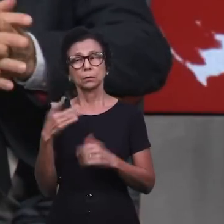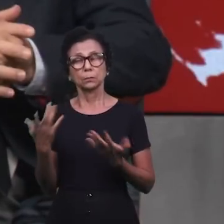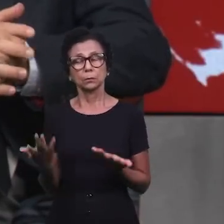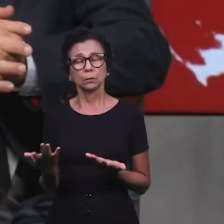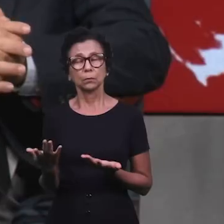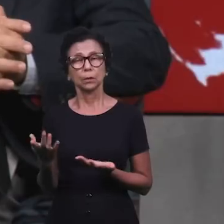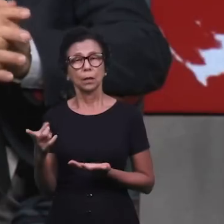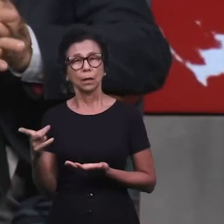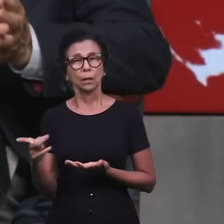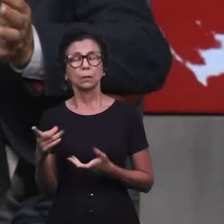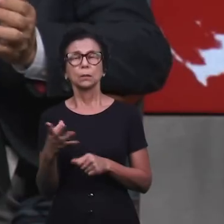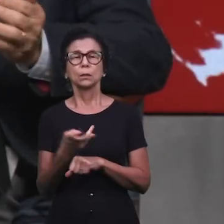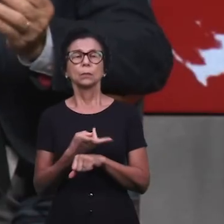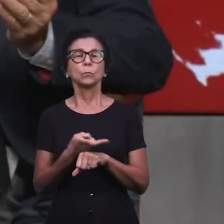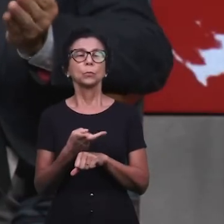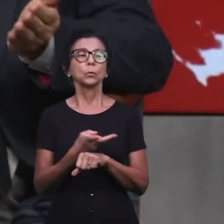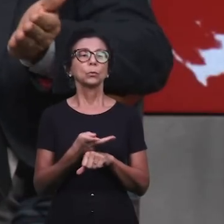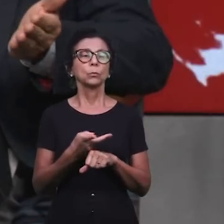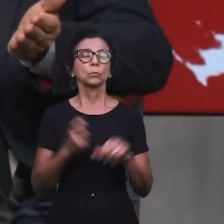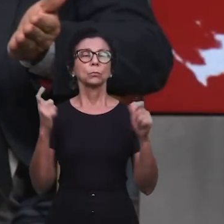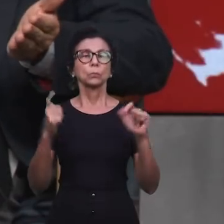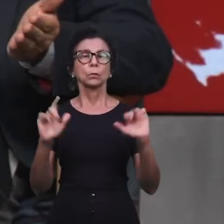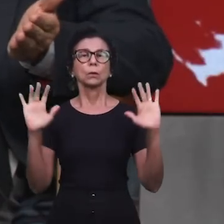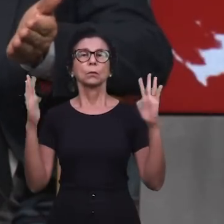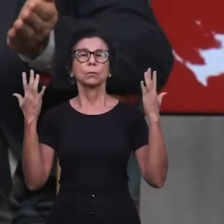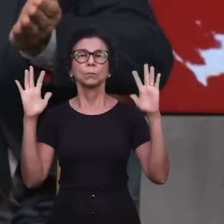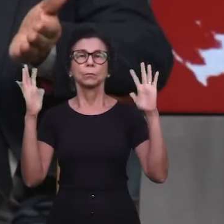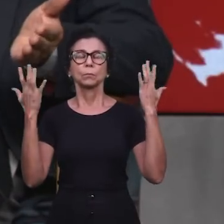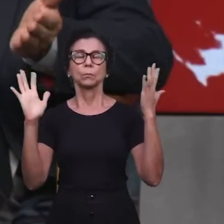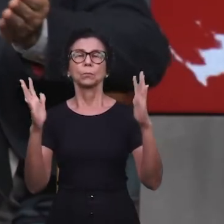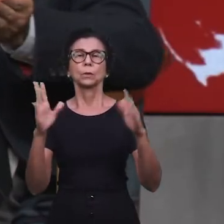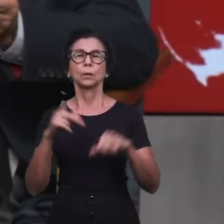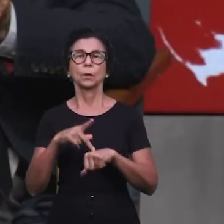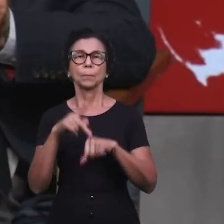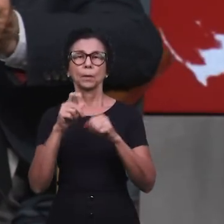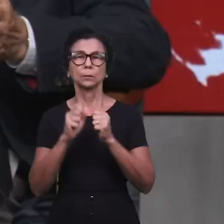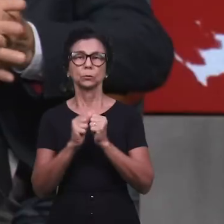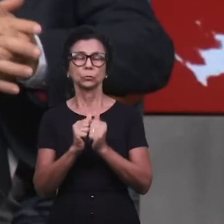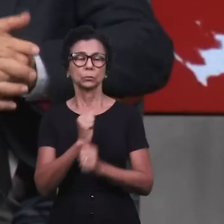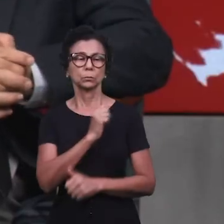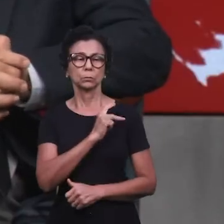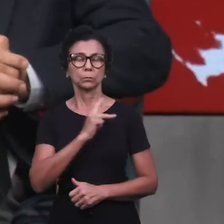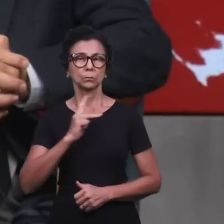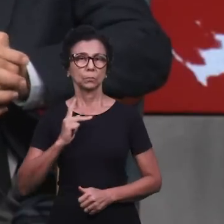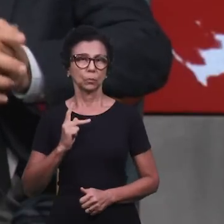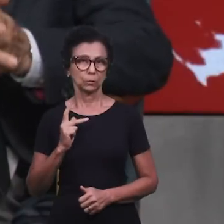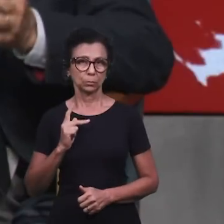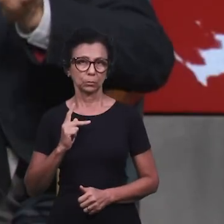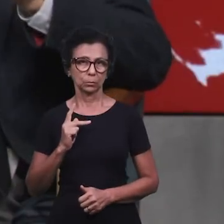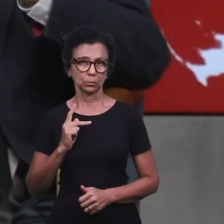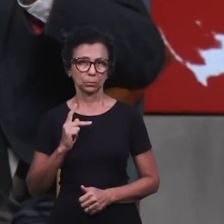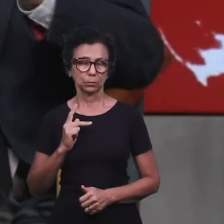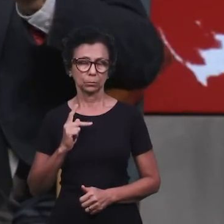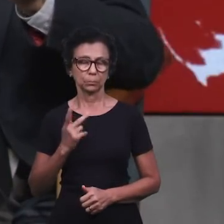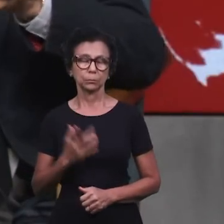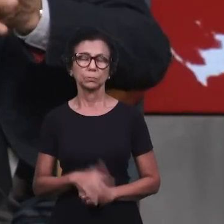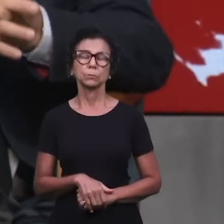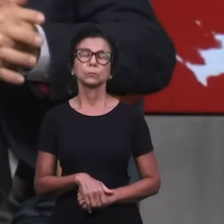lugar para comemorar a Páscoa junto com seus apóstolos. Ele faz